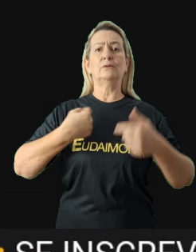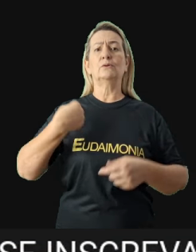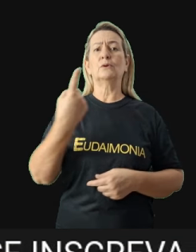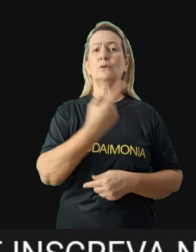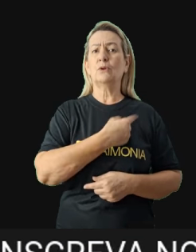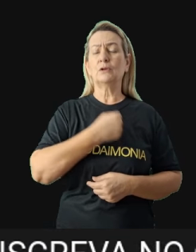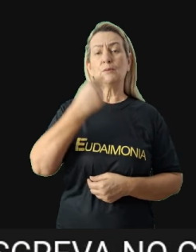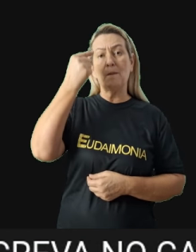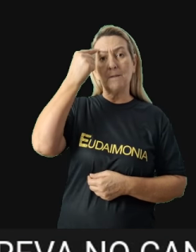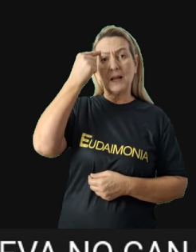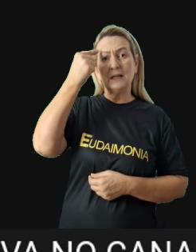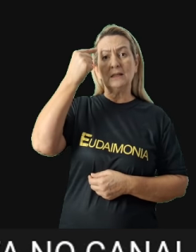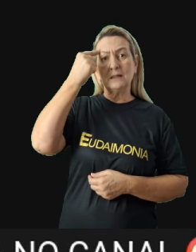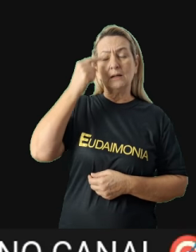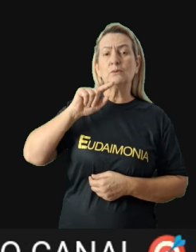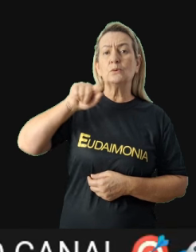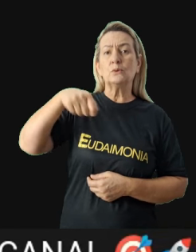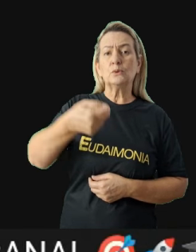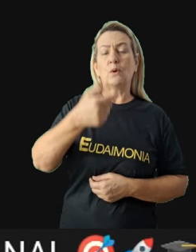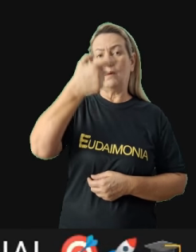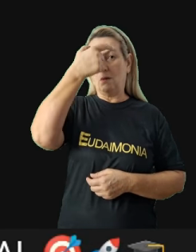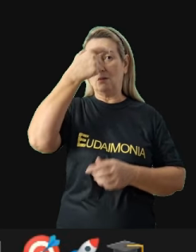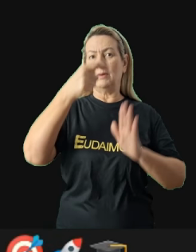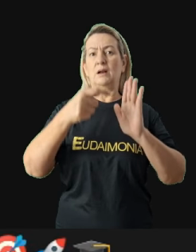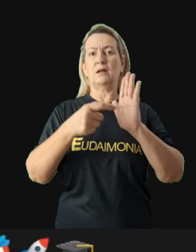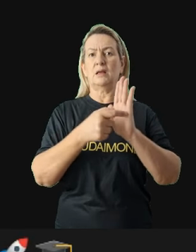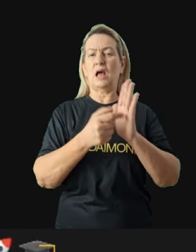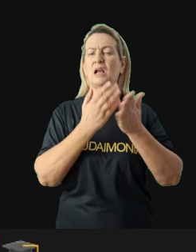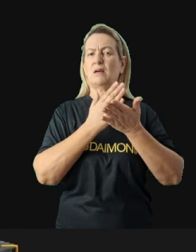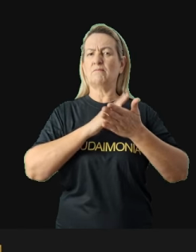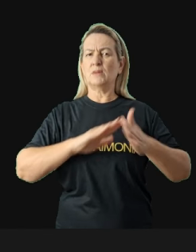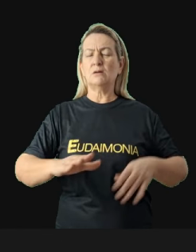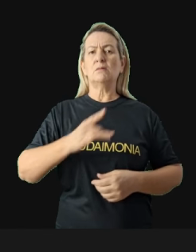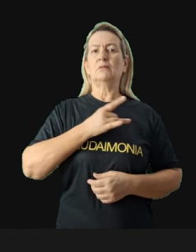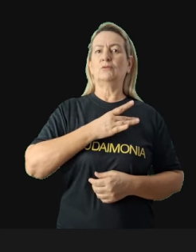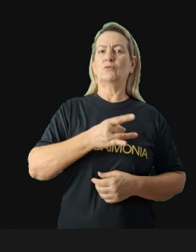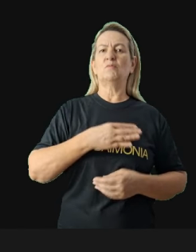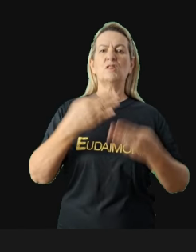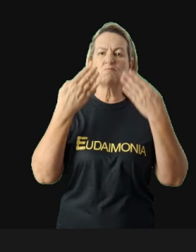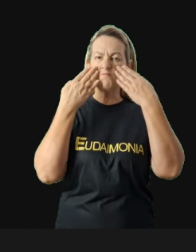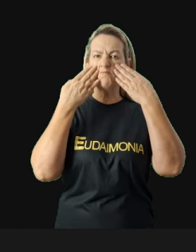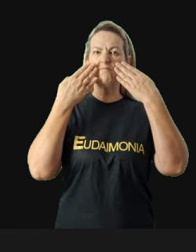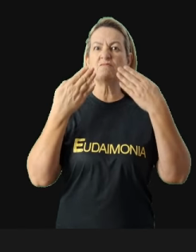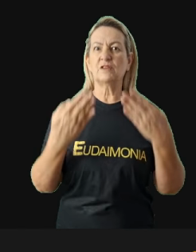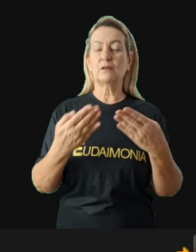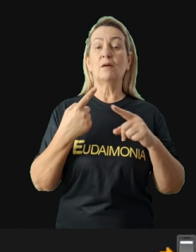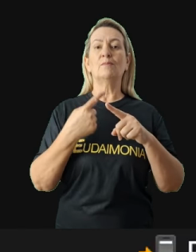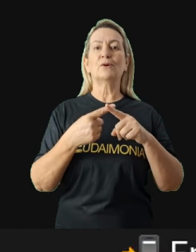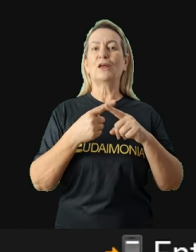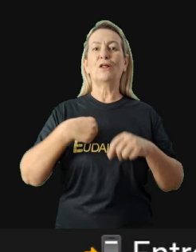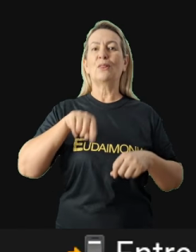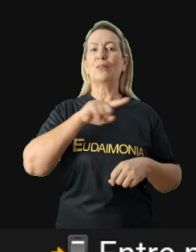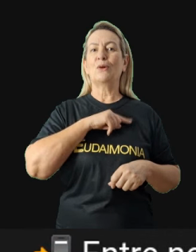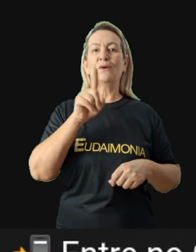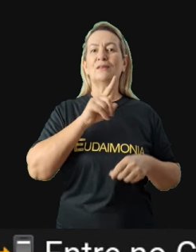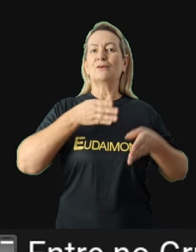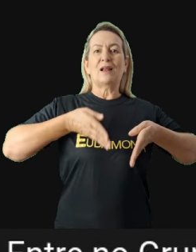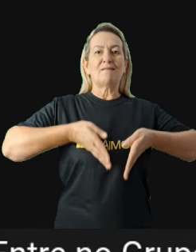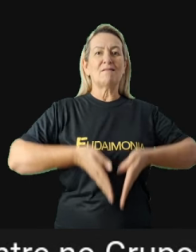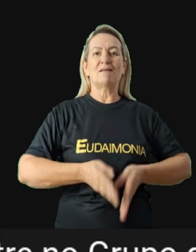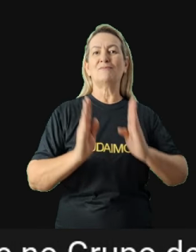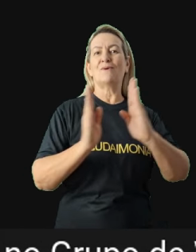estamos aqui em exercício, né, estamos pensando sobre isso, perdendo medo, metendo a cara. Nós somos